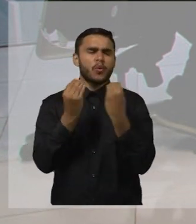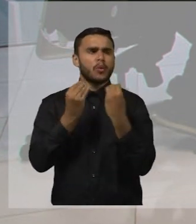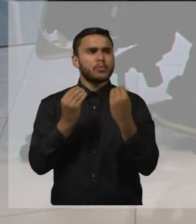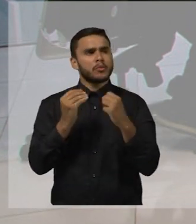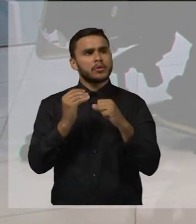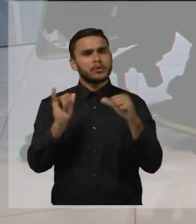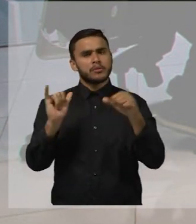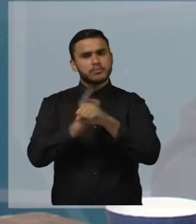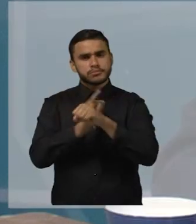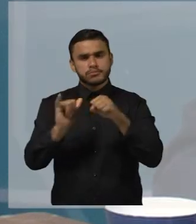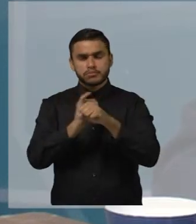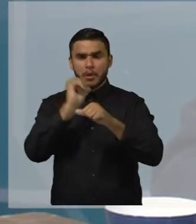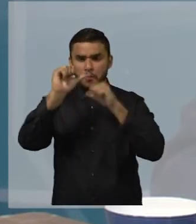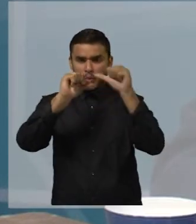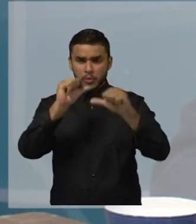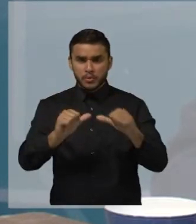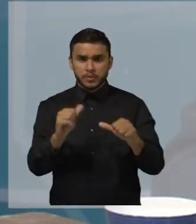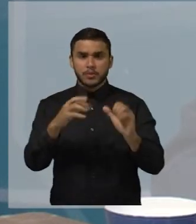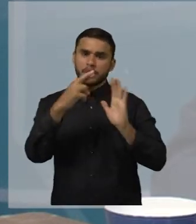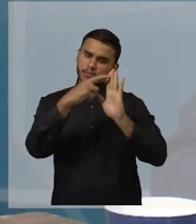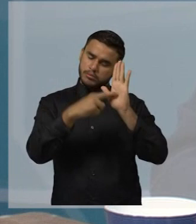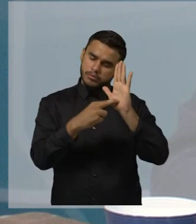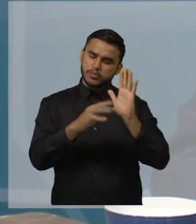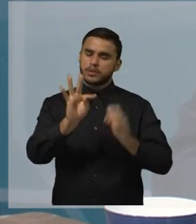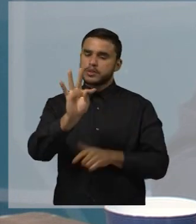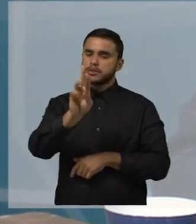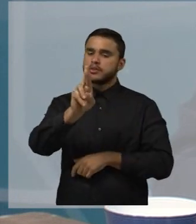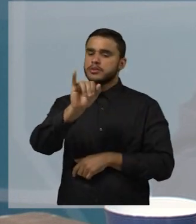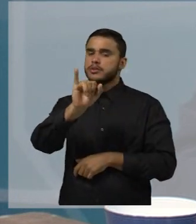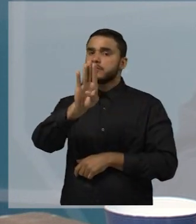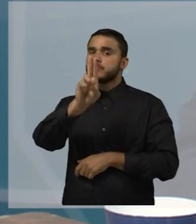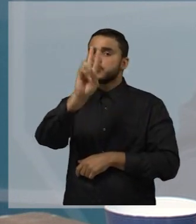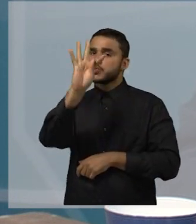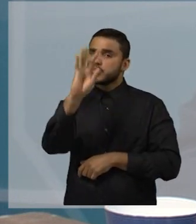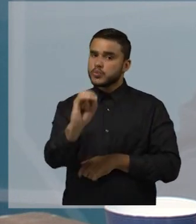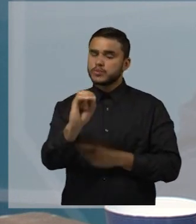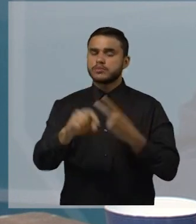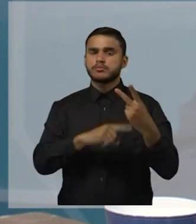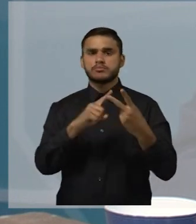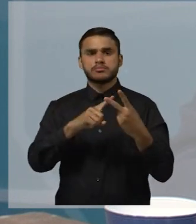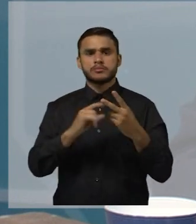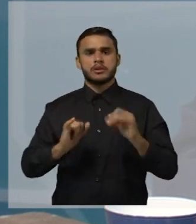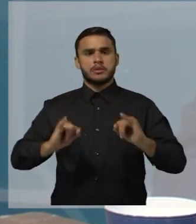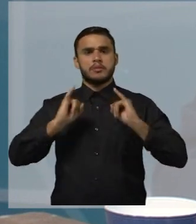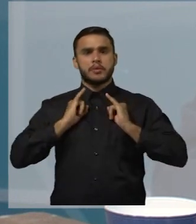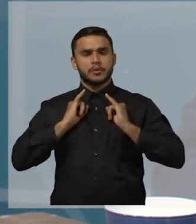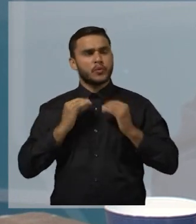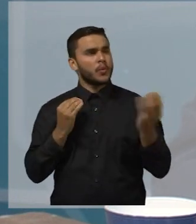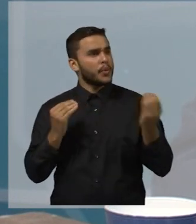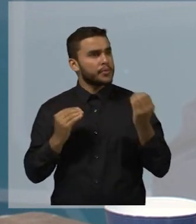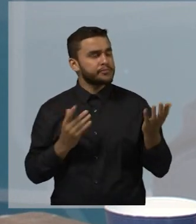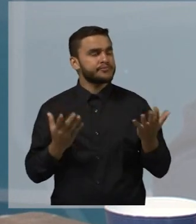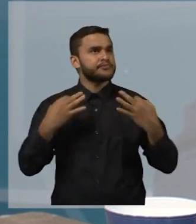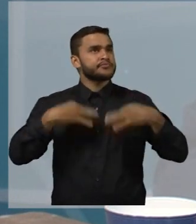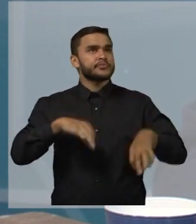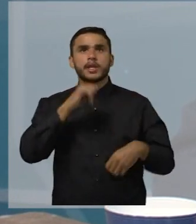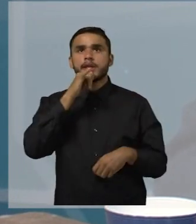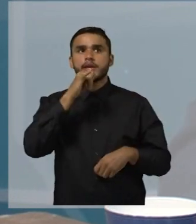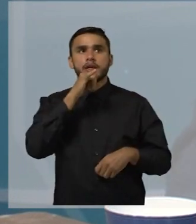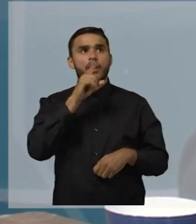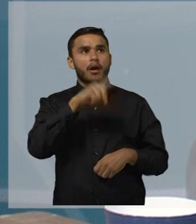econômico. Não só através do que seria o projeto de reforma tributária e de